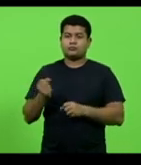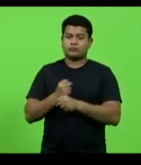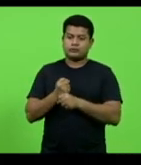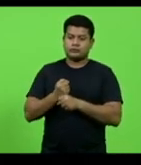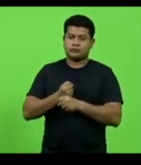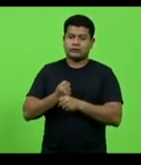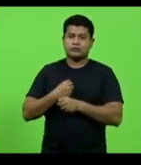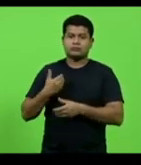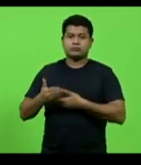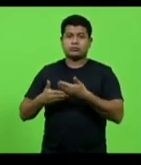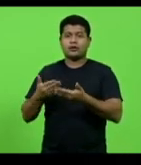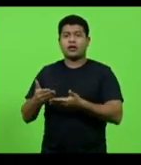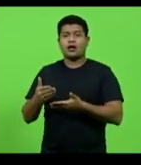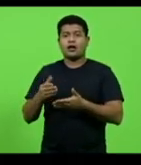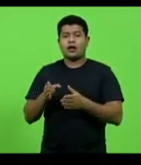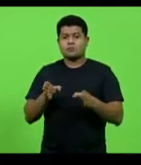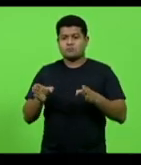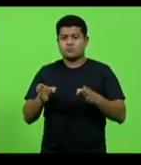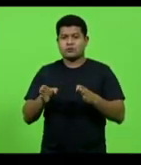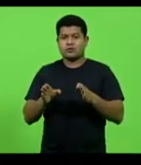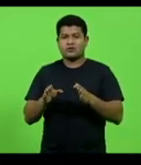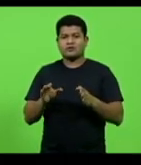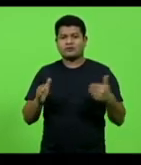foi a pesquisa sobre a história da educação